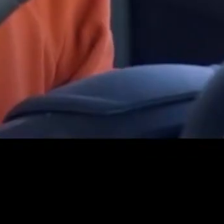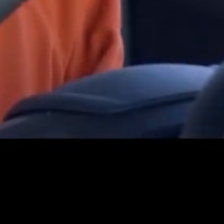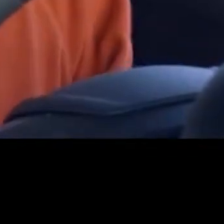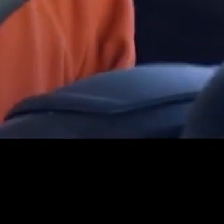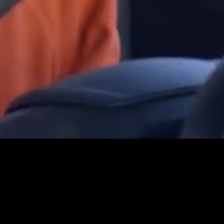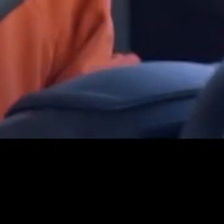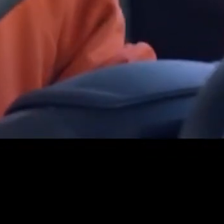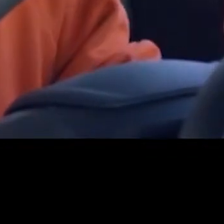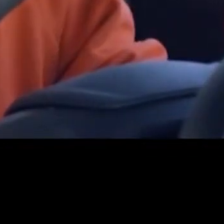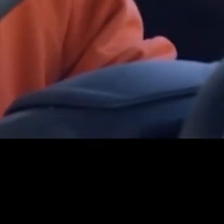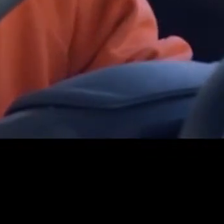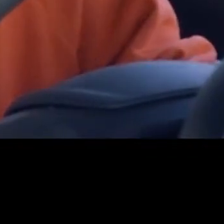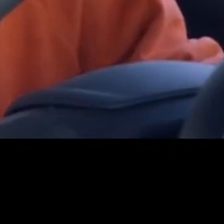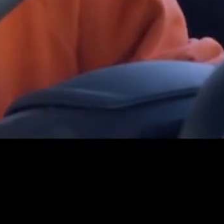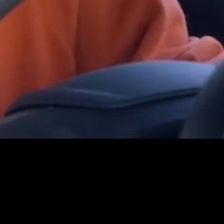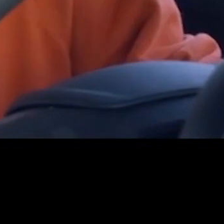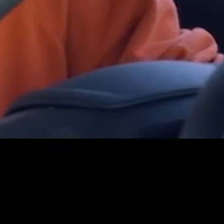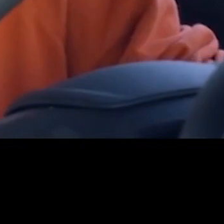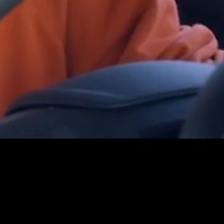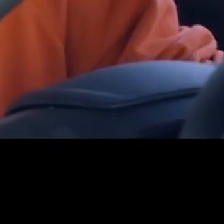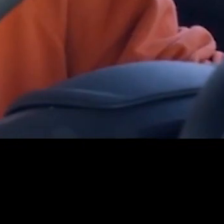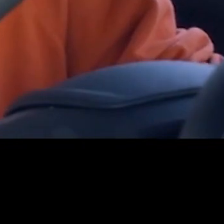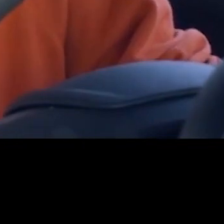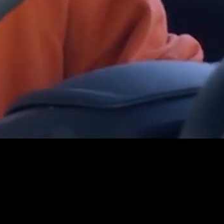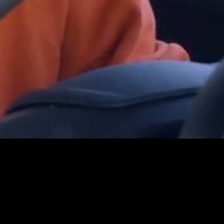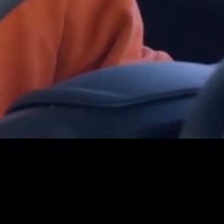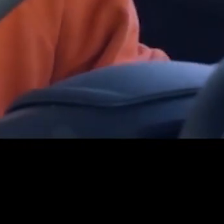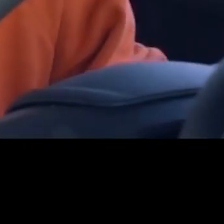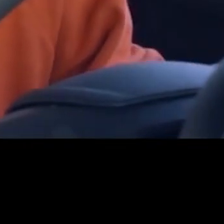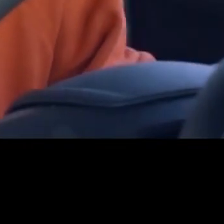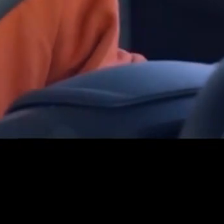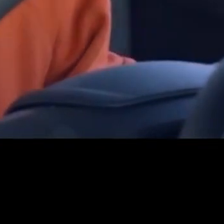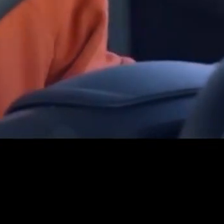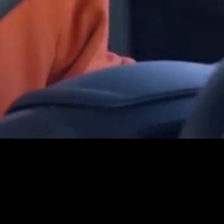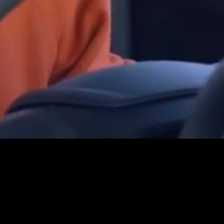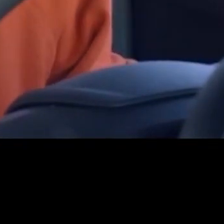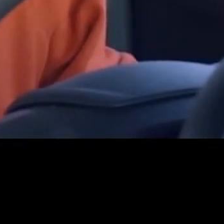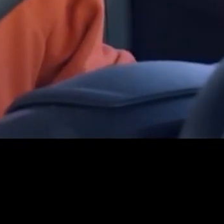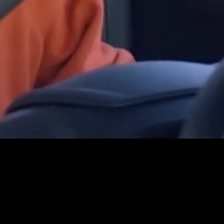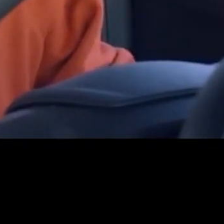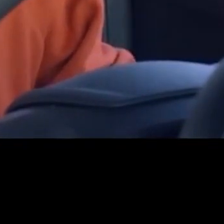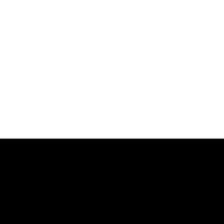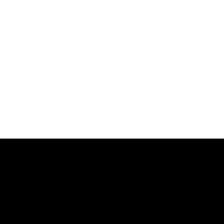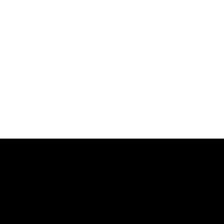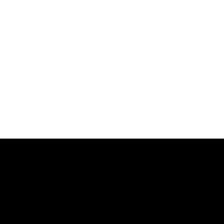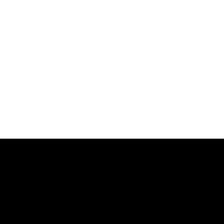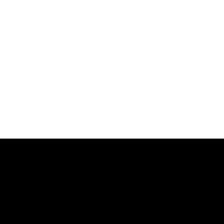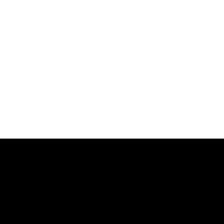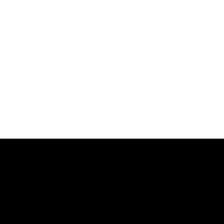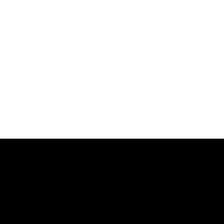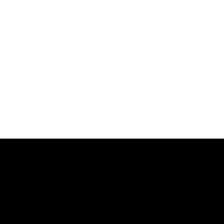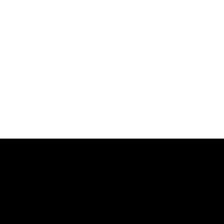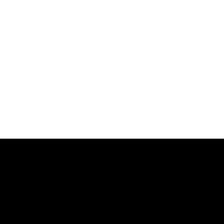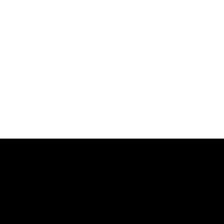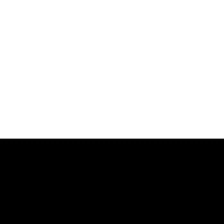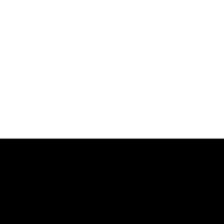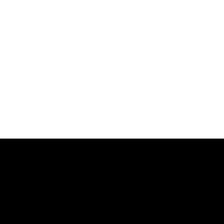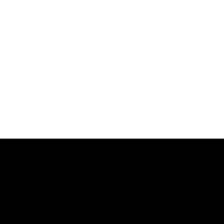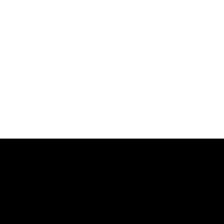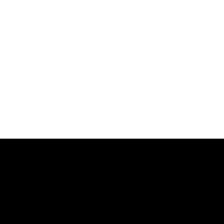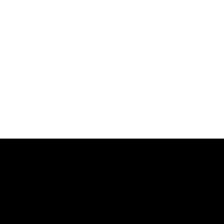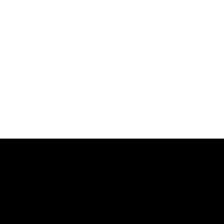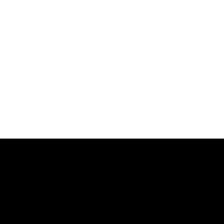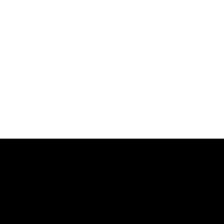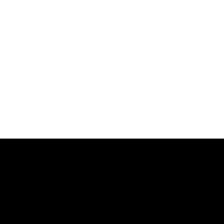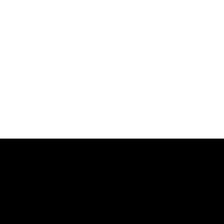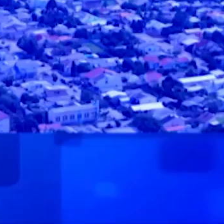Mas você lembrar, você vai lembrar de mim, que